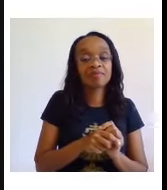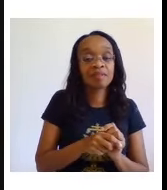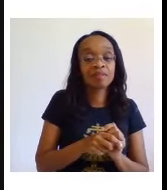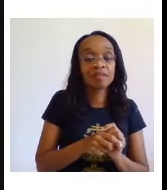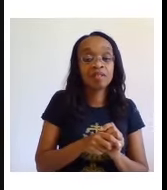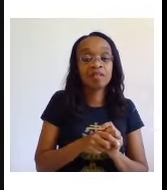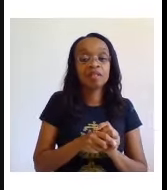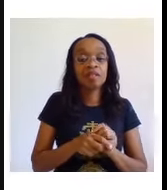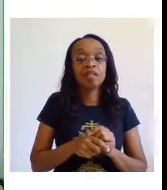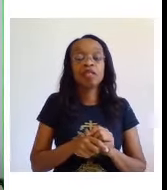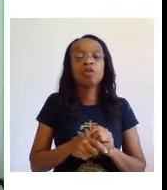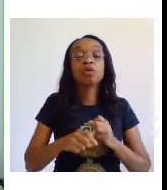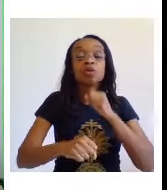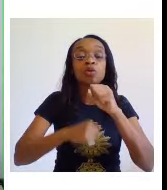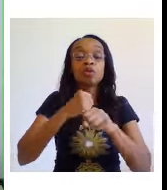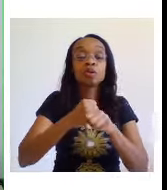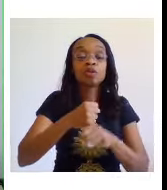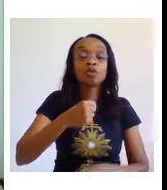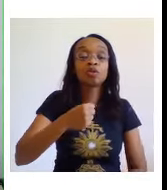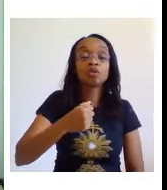fundada em 99,